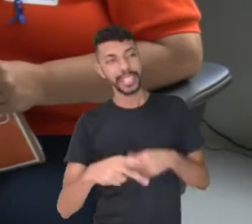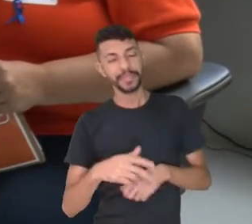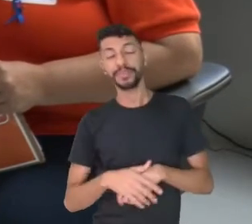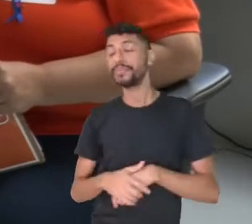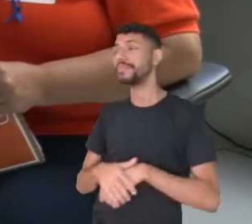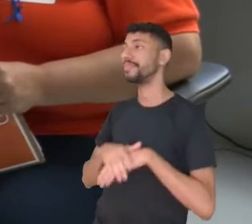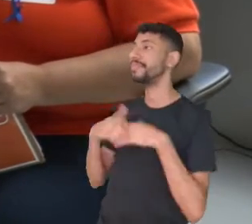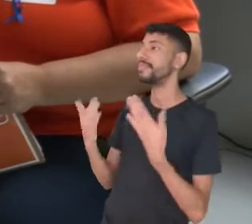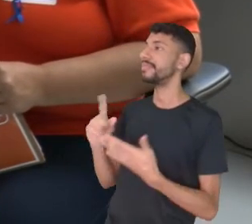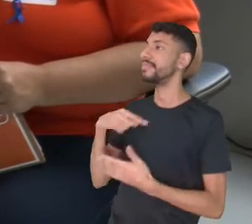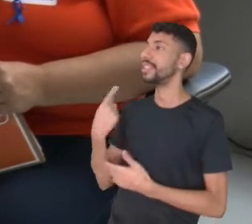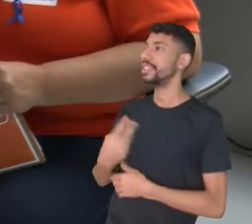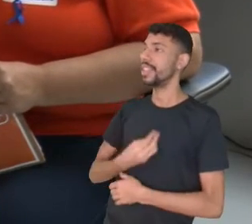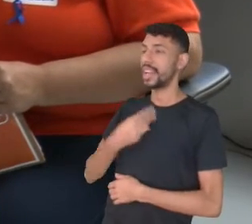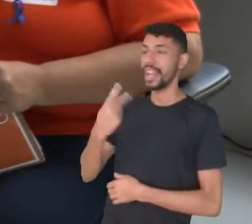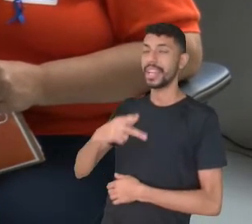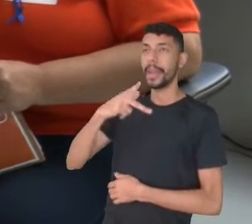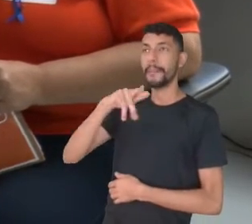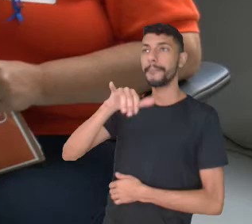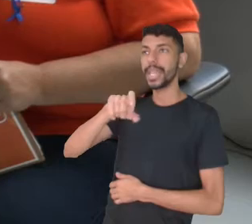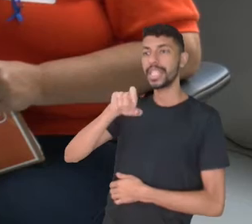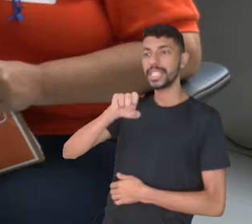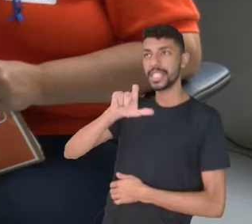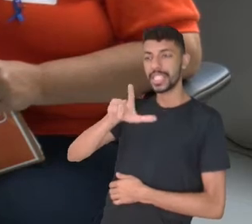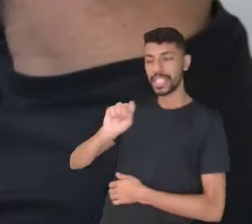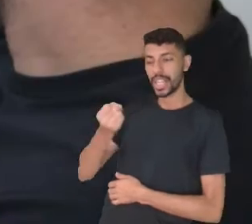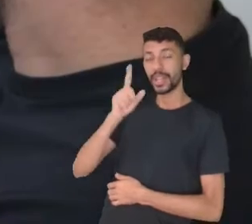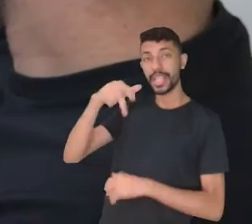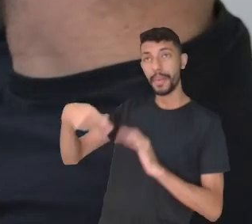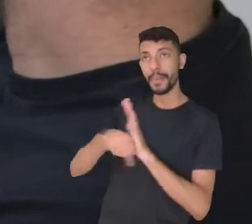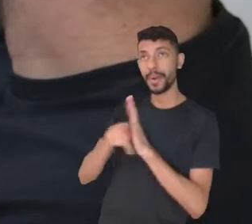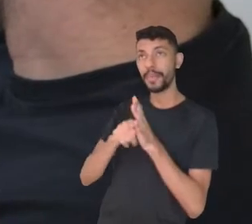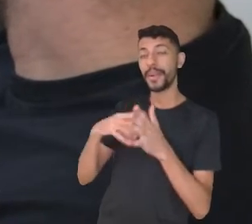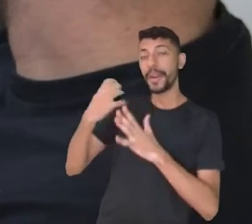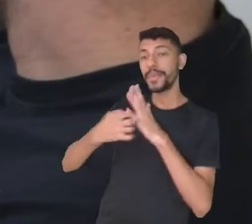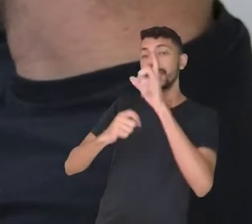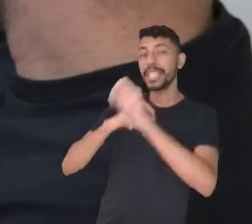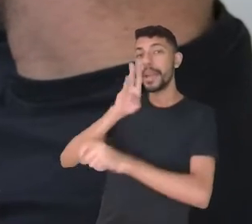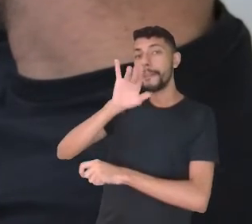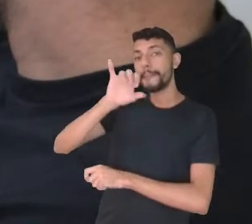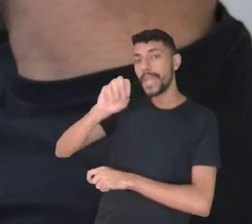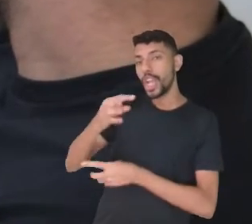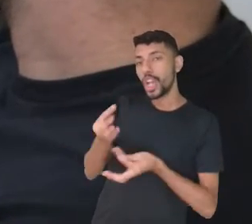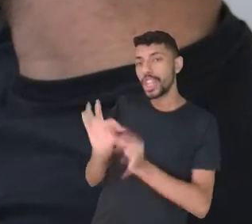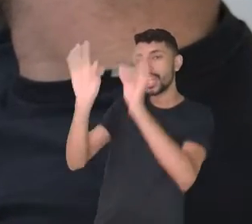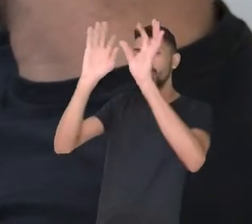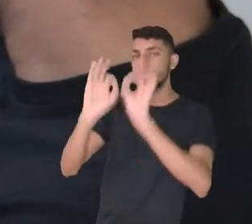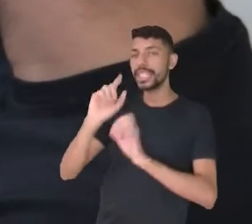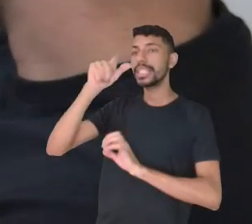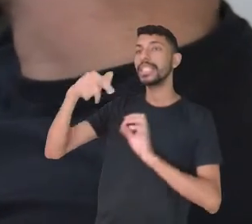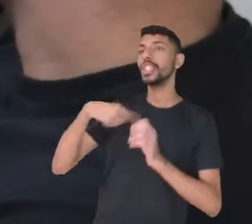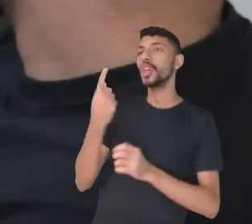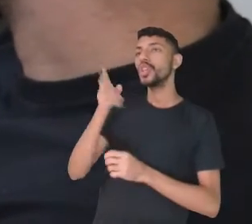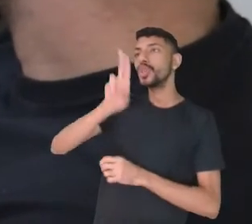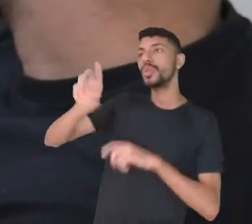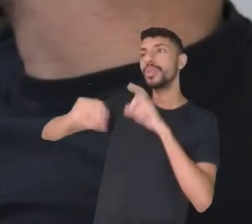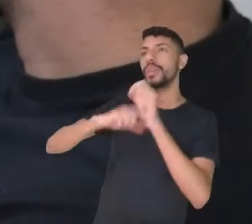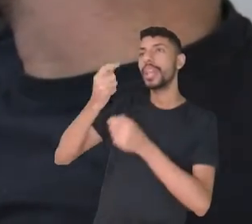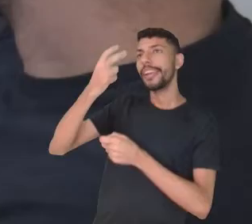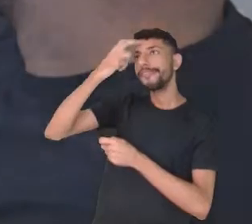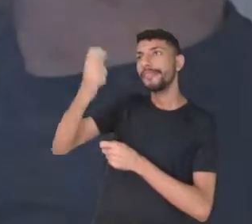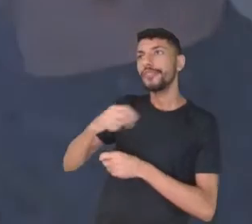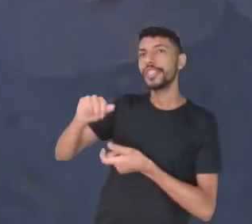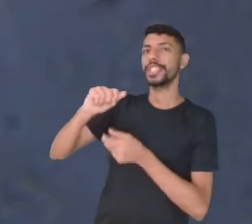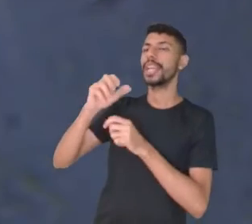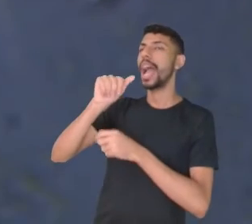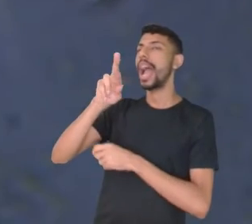a Pixels, uma empresa de biotecnologia. Usamos inteligência artificial para fazer o reconhecimento de padrões